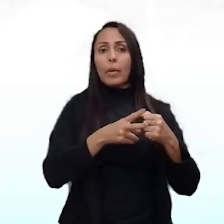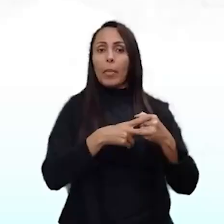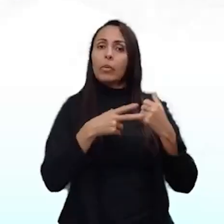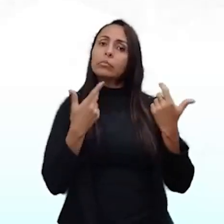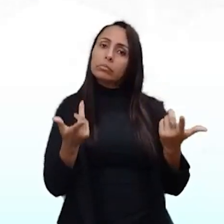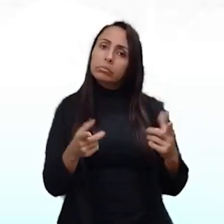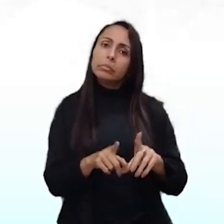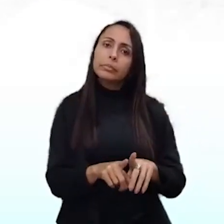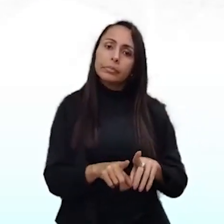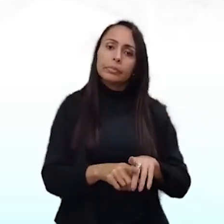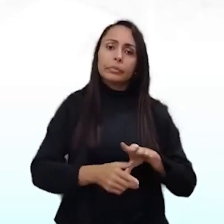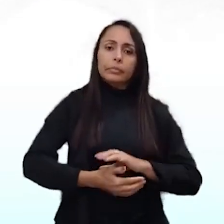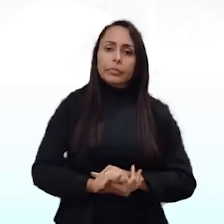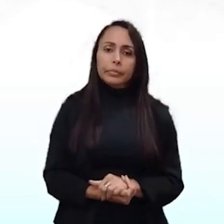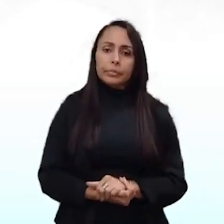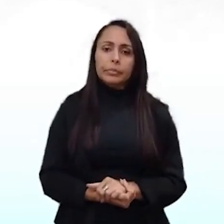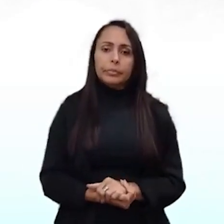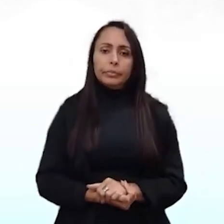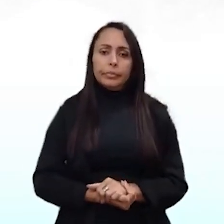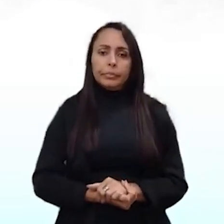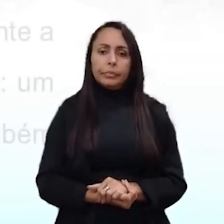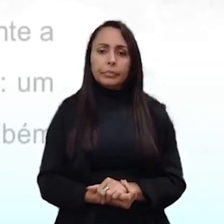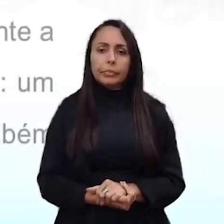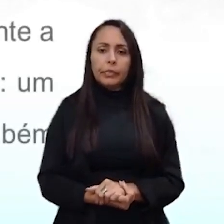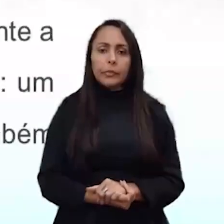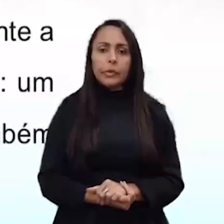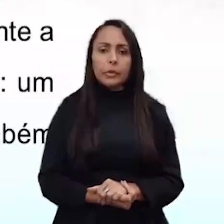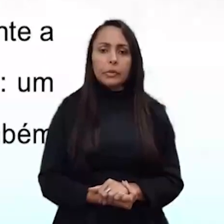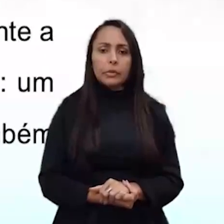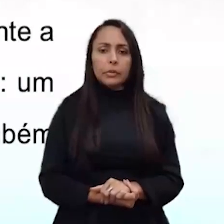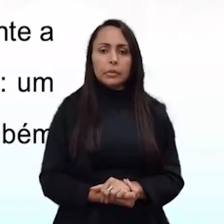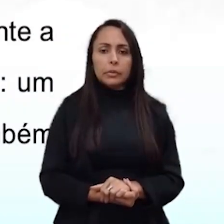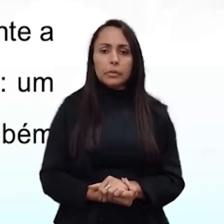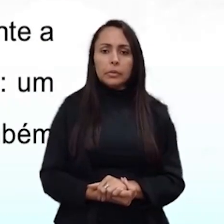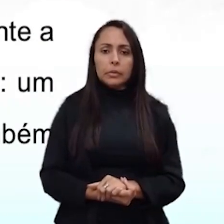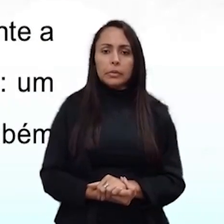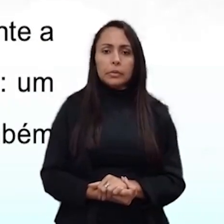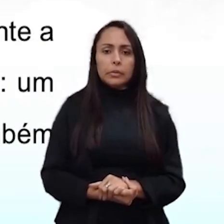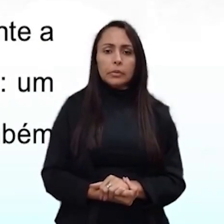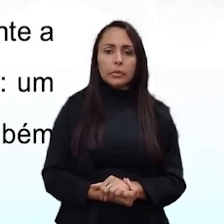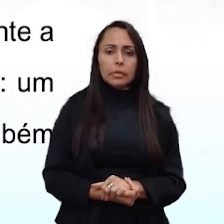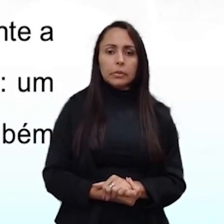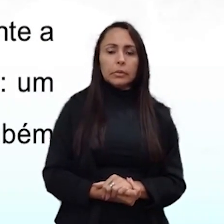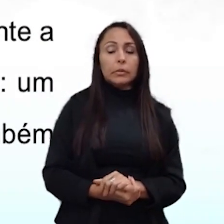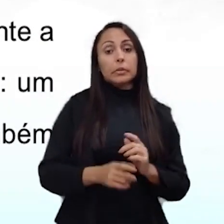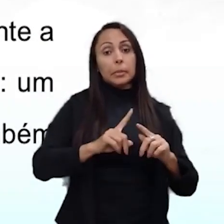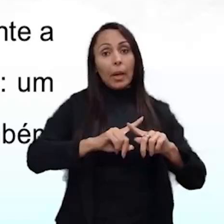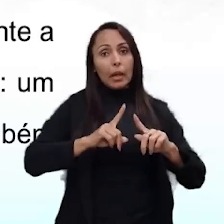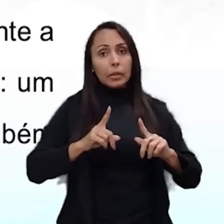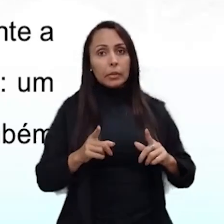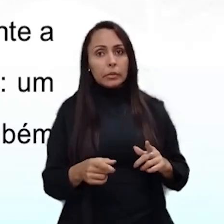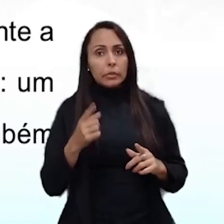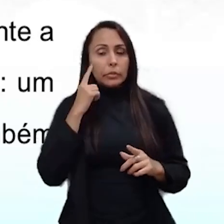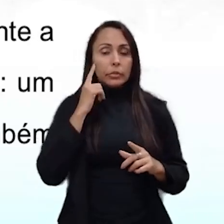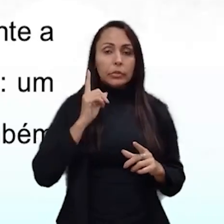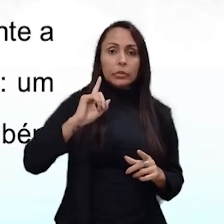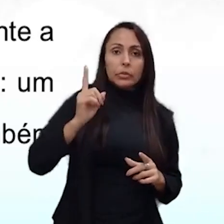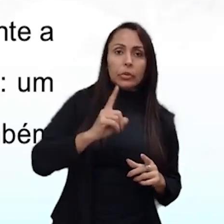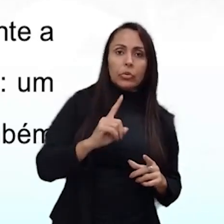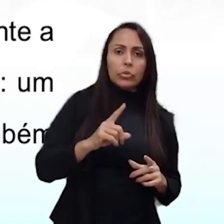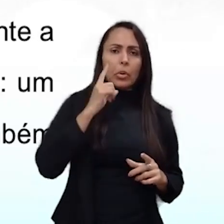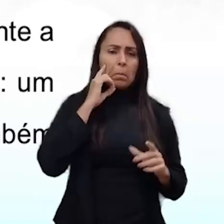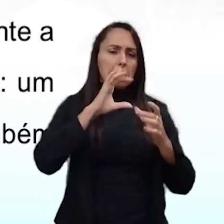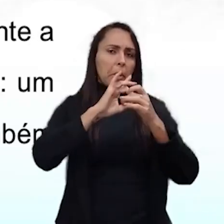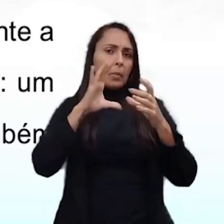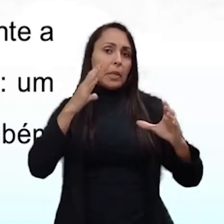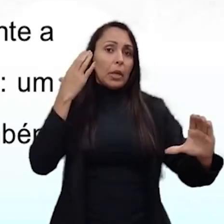escrita. Aí eu coloquei, dá uma olhada lá, vai marcando lá o slide, ó. Porém, mas, né, não somente a palavra que permite